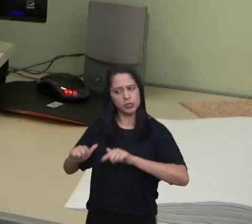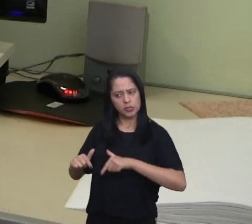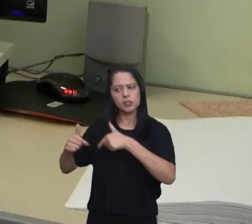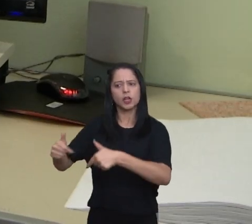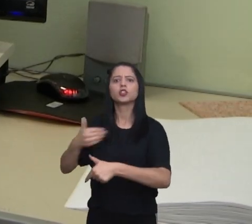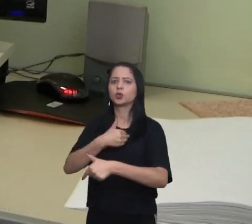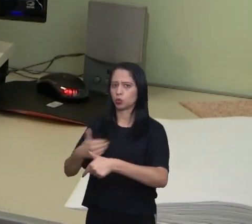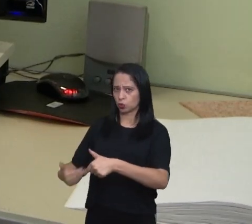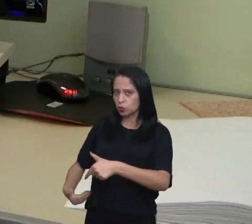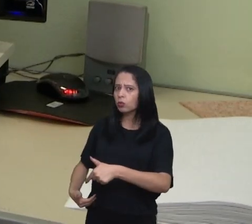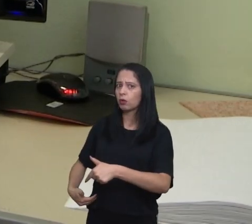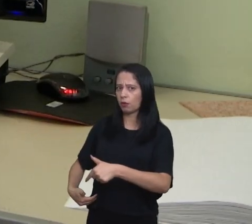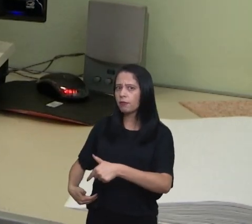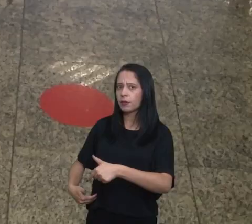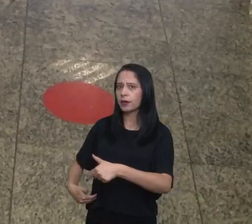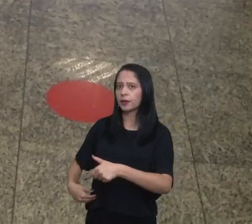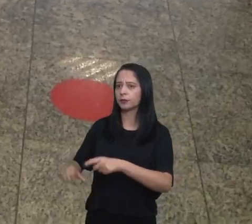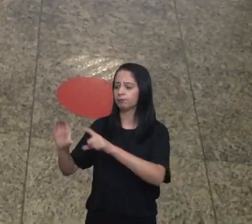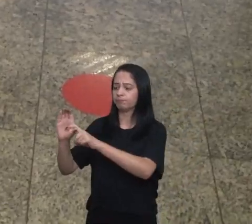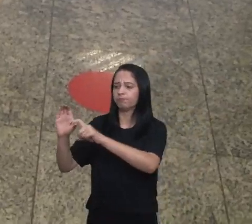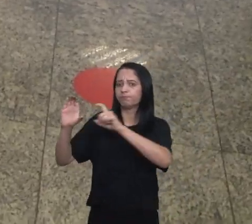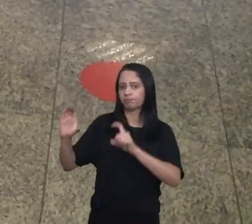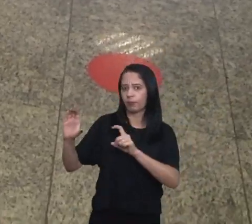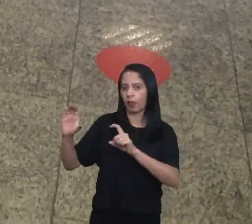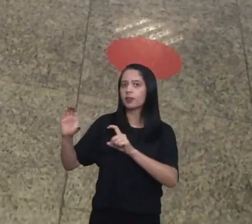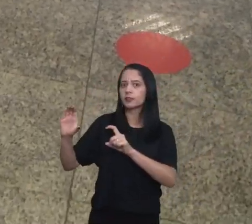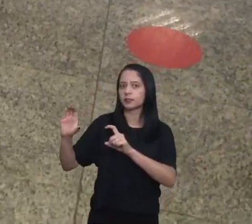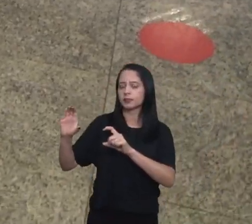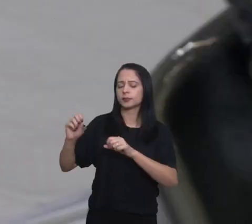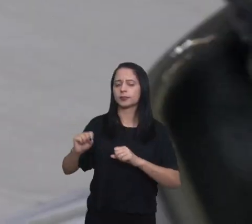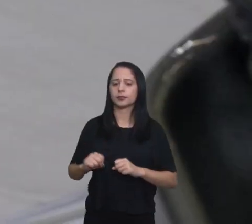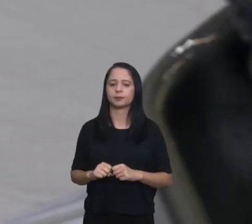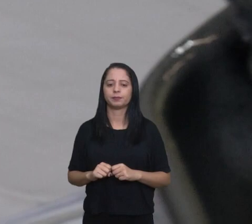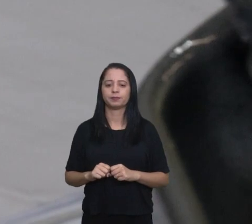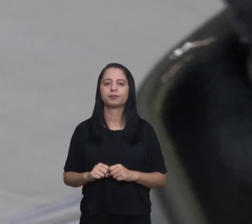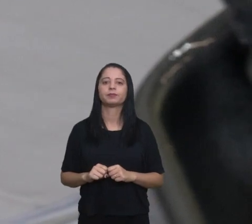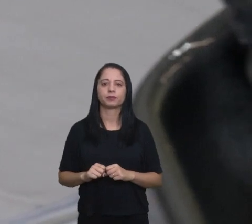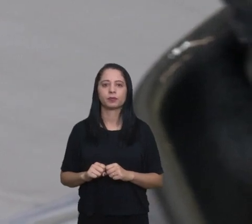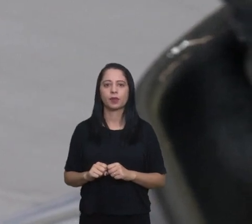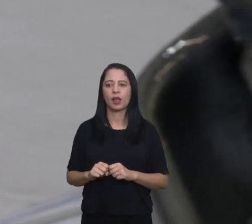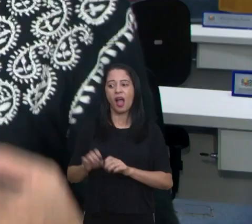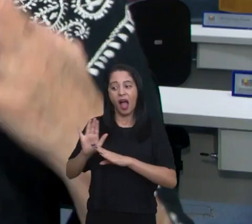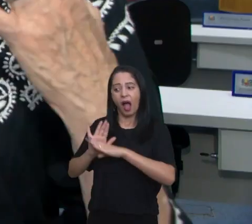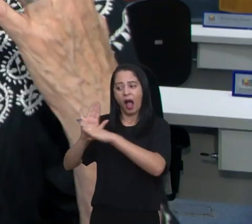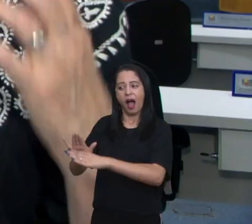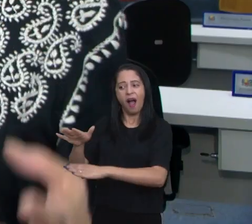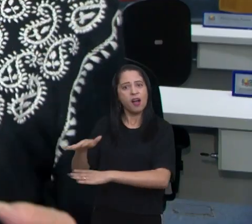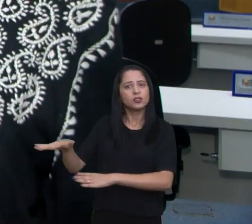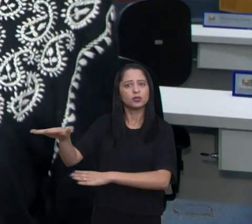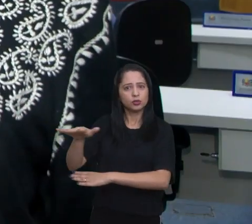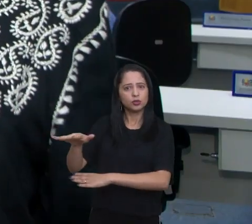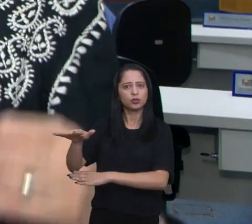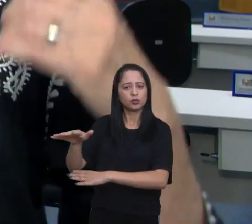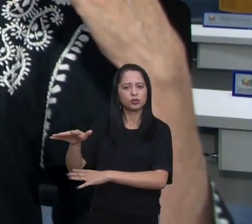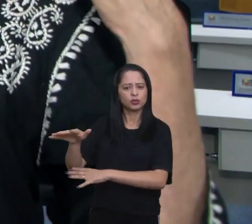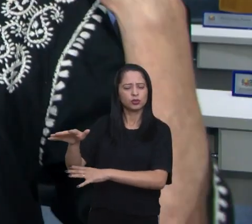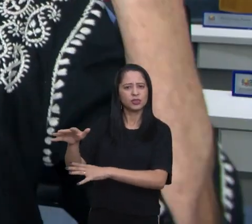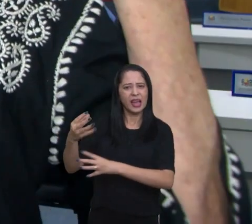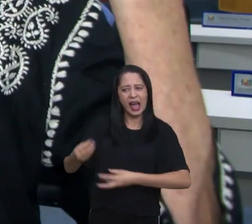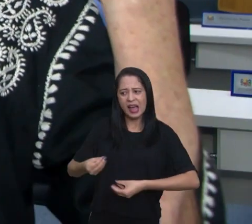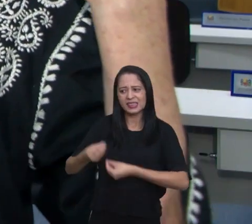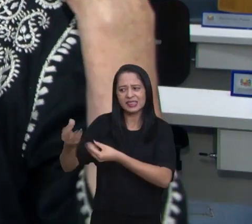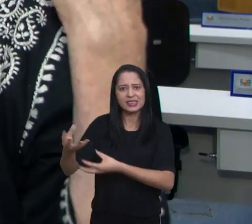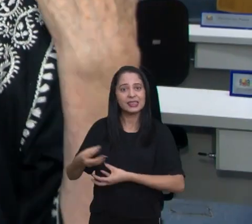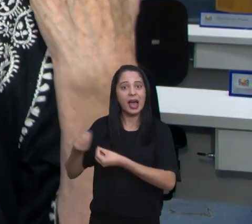de políticas públicas específicas para alcançarem maior autonomia e uma vida digna. Para ajudar essas pessoas,